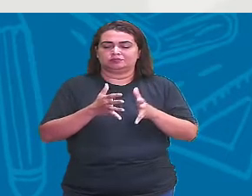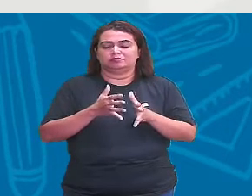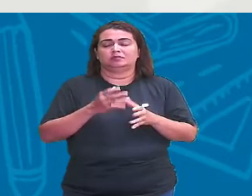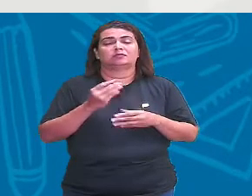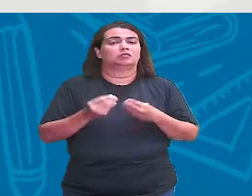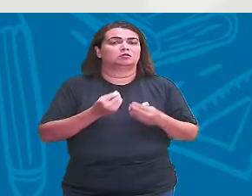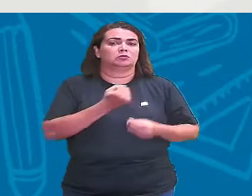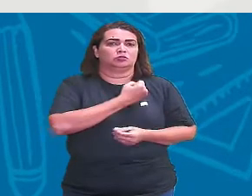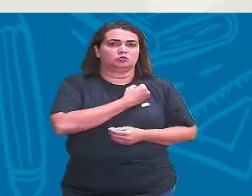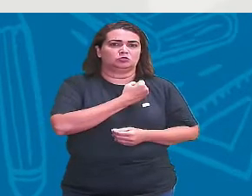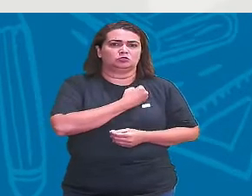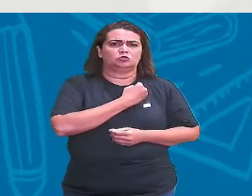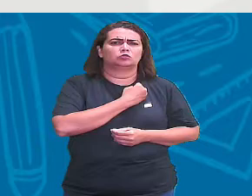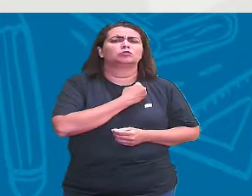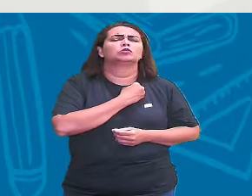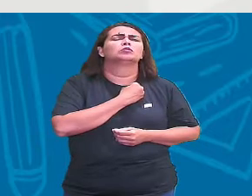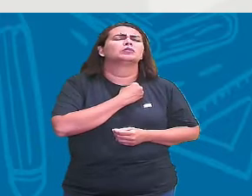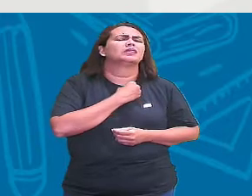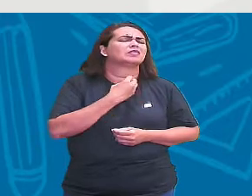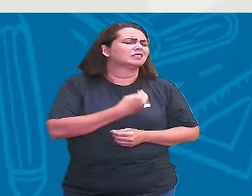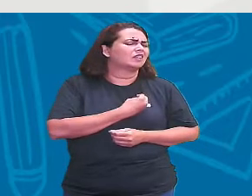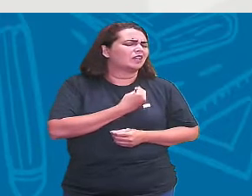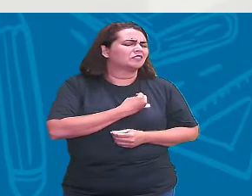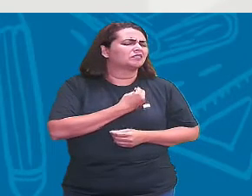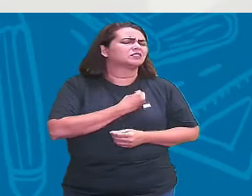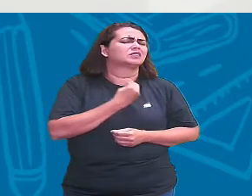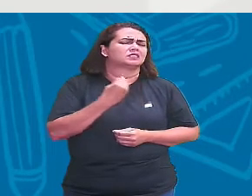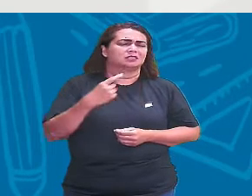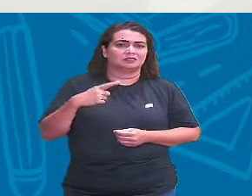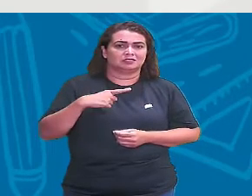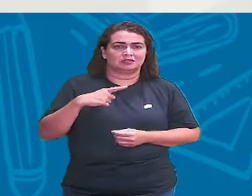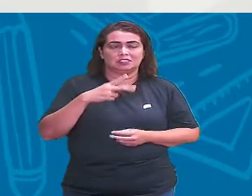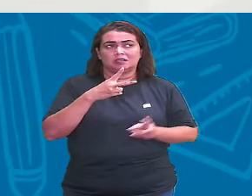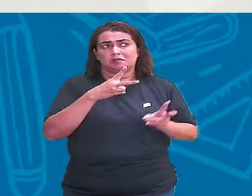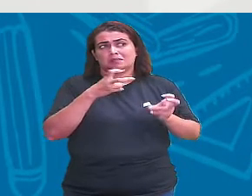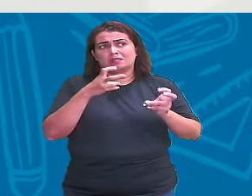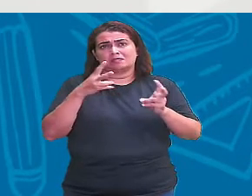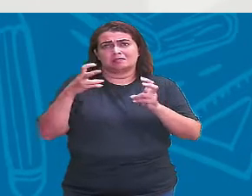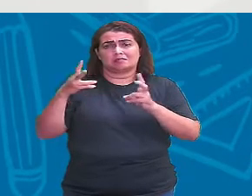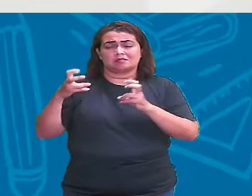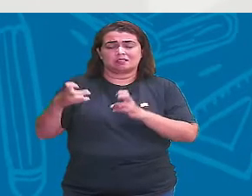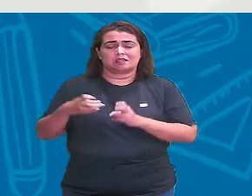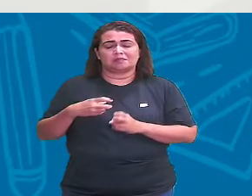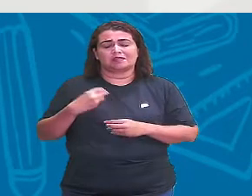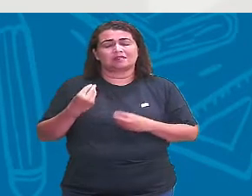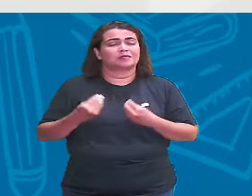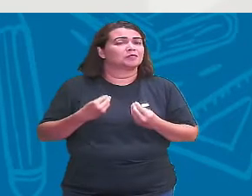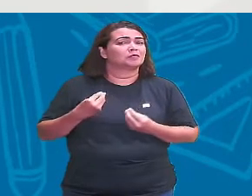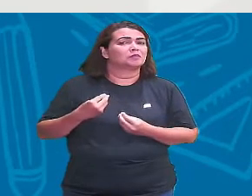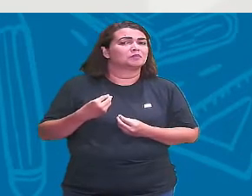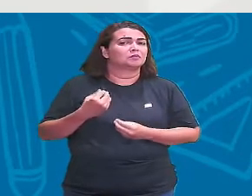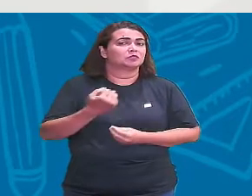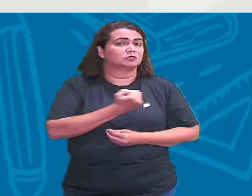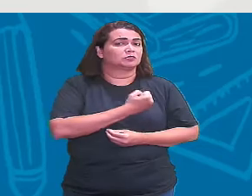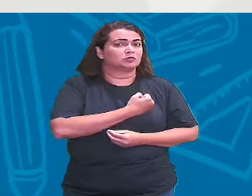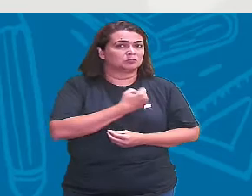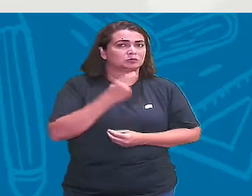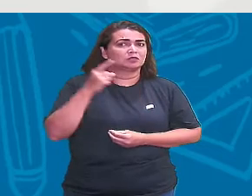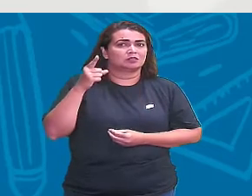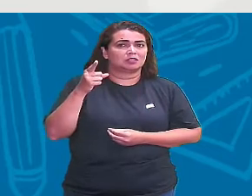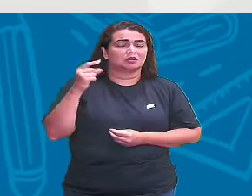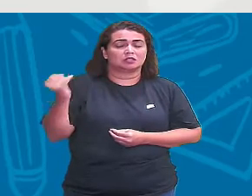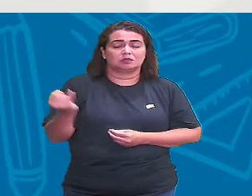nos cercam constantemente. E uma das principais funções dos números é falar sobre a